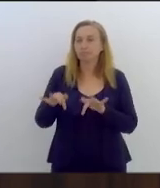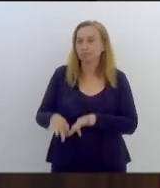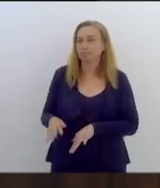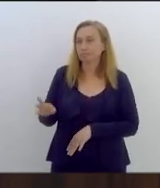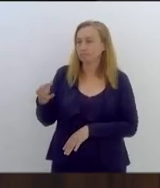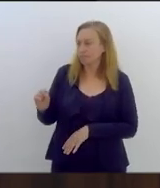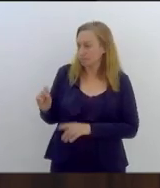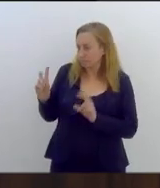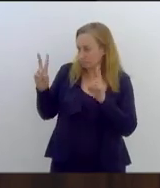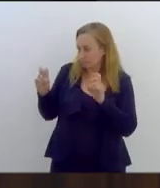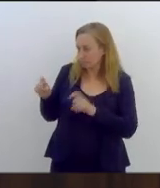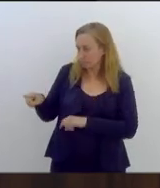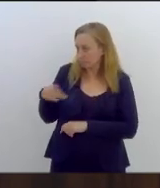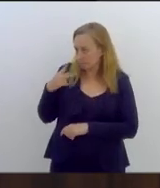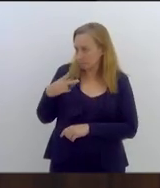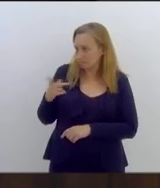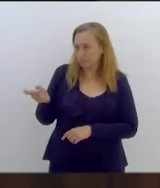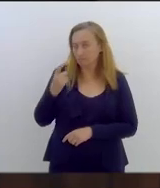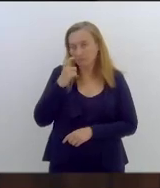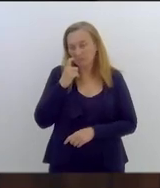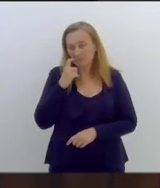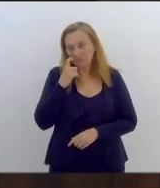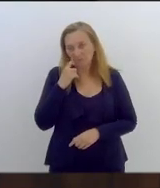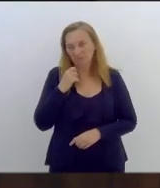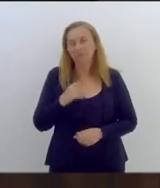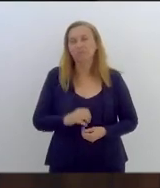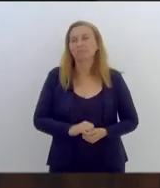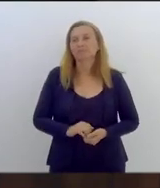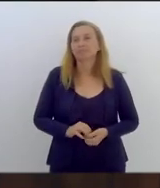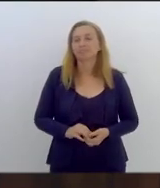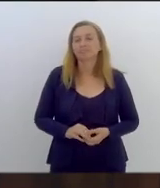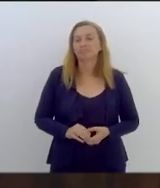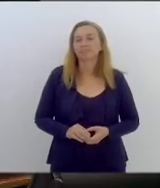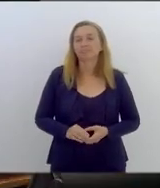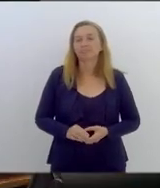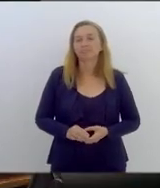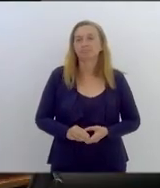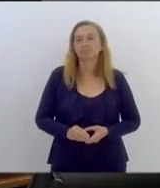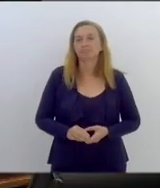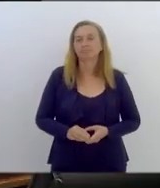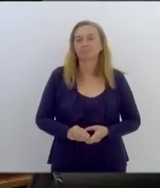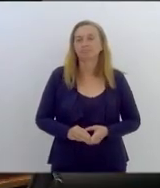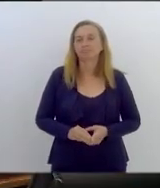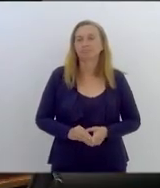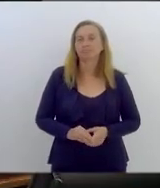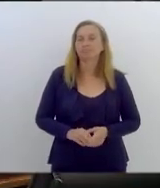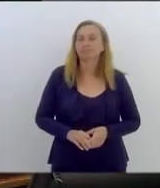sobre o tema, não?